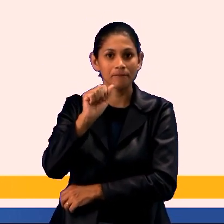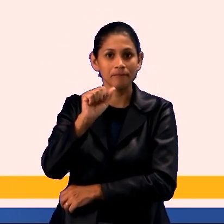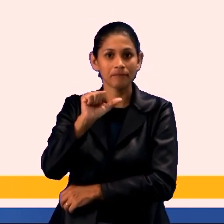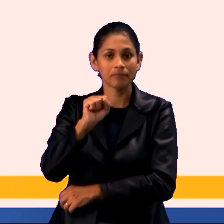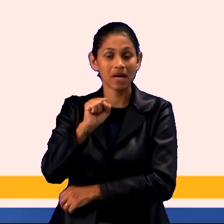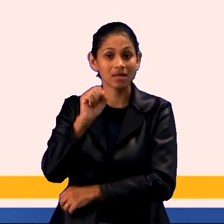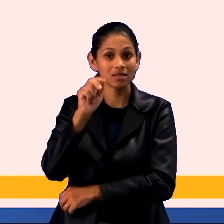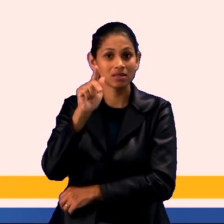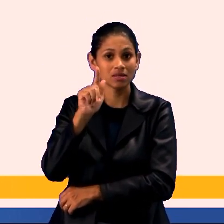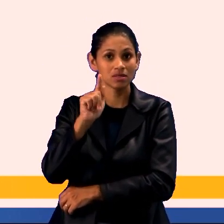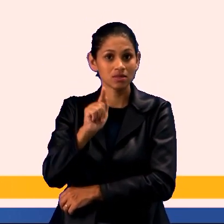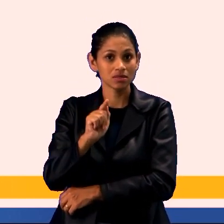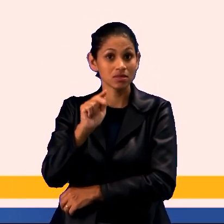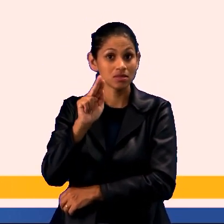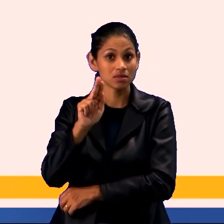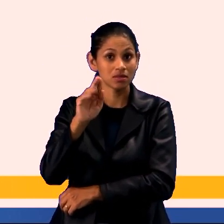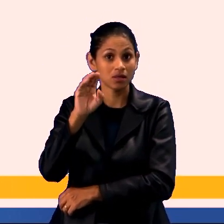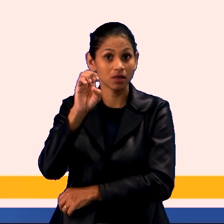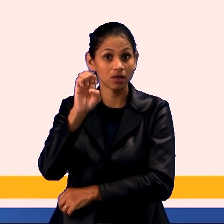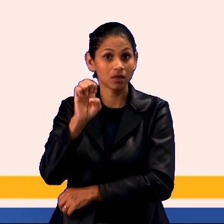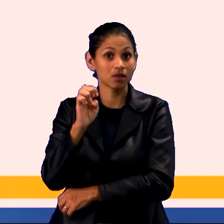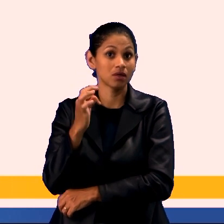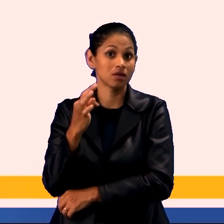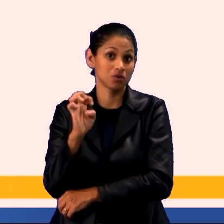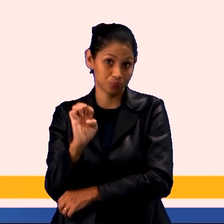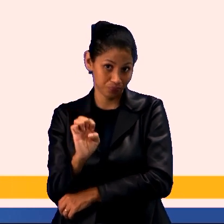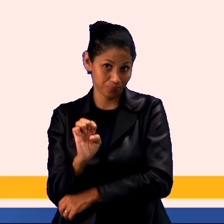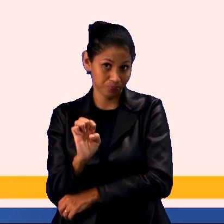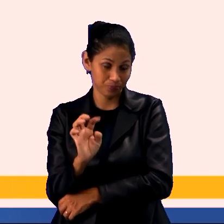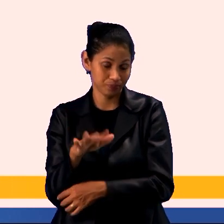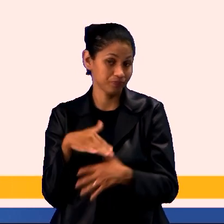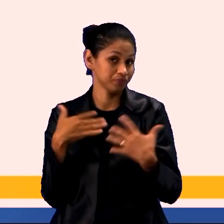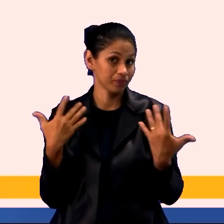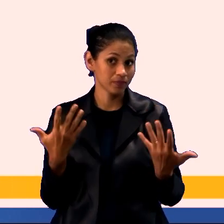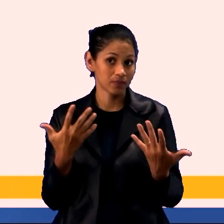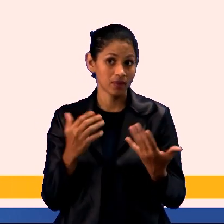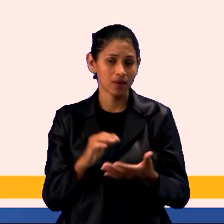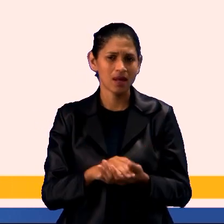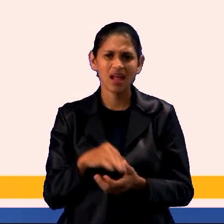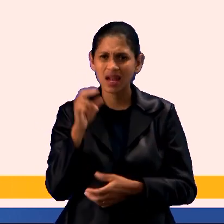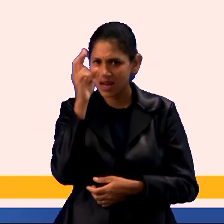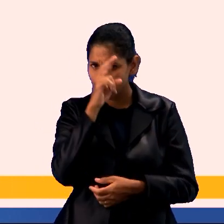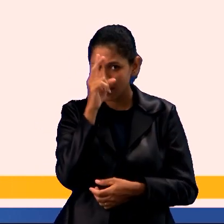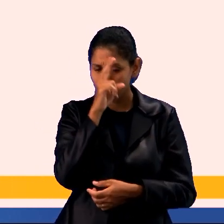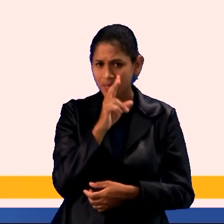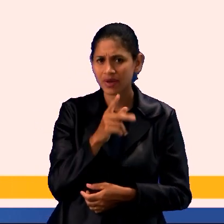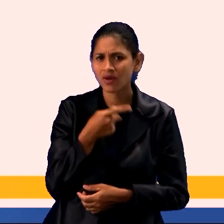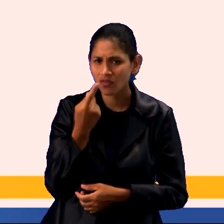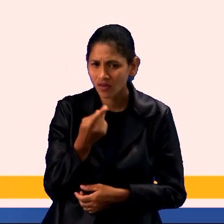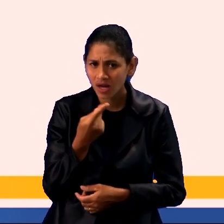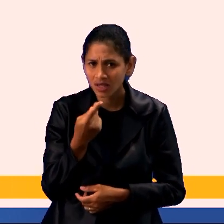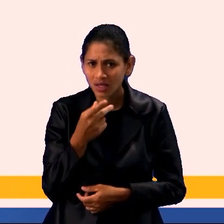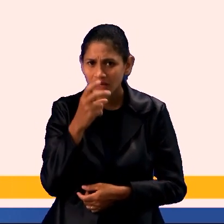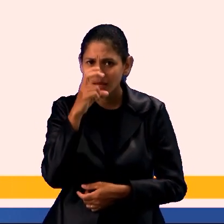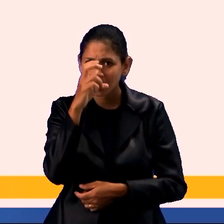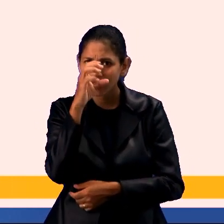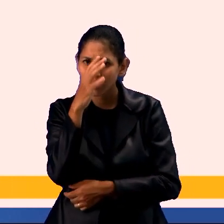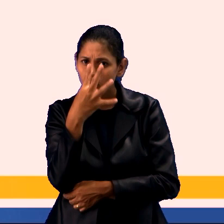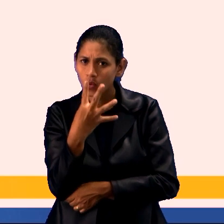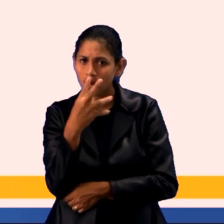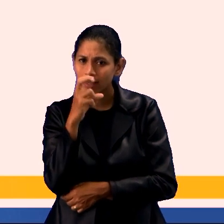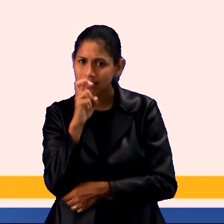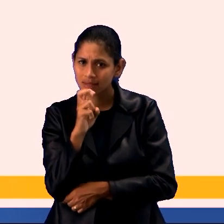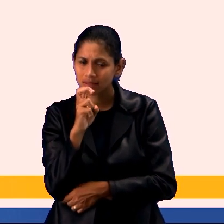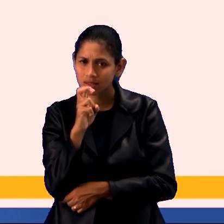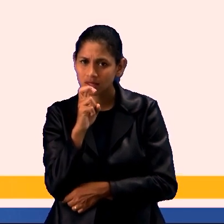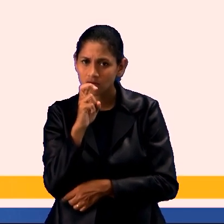2/6 de 45 alunos que praticam esportes. Lembra que eu disse para você que esses 45 foram